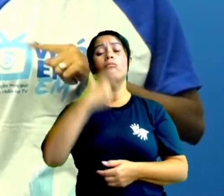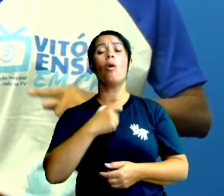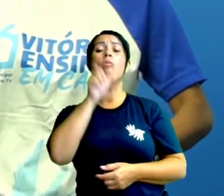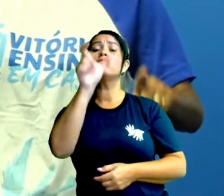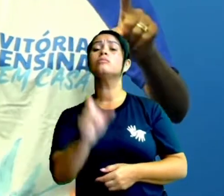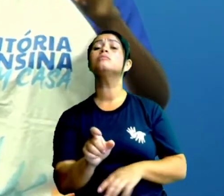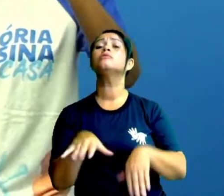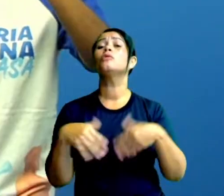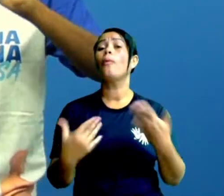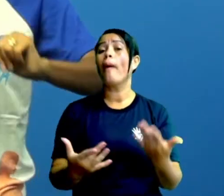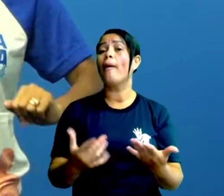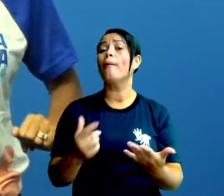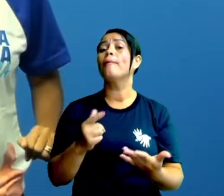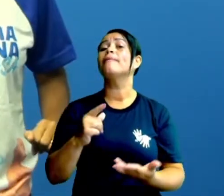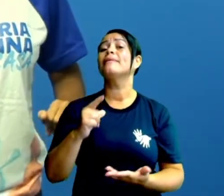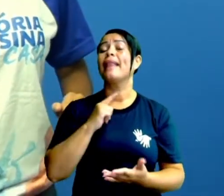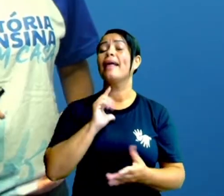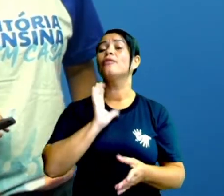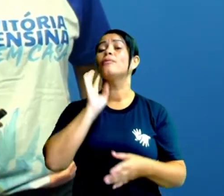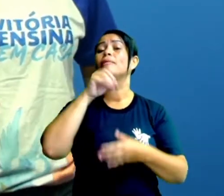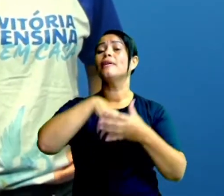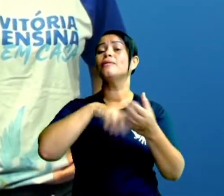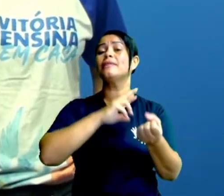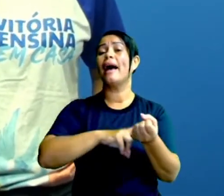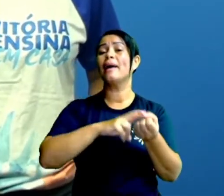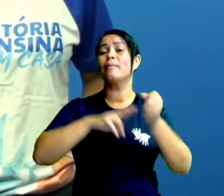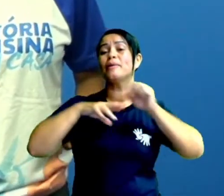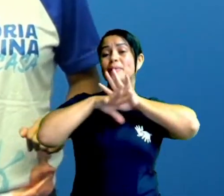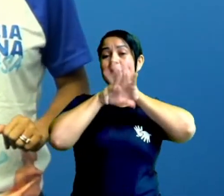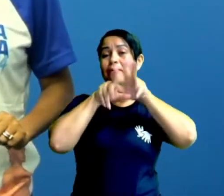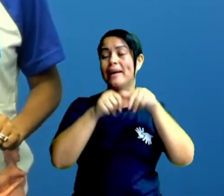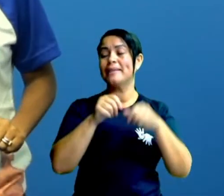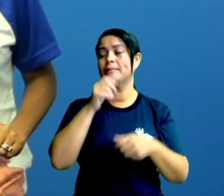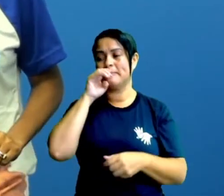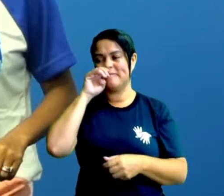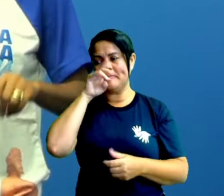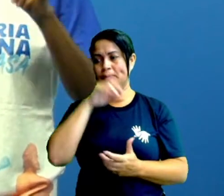seriam lá dentro da rima dos bichos